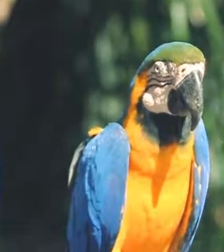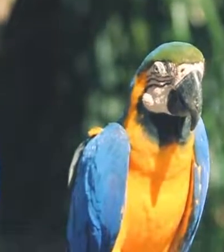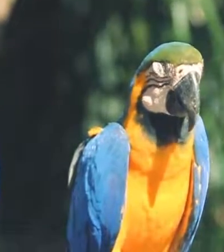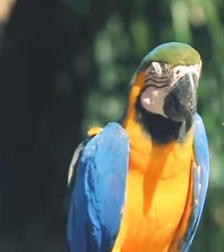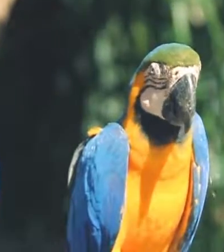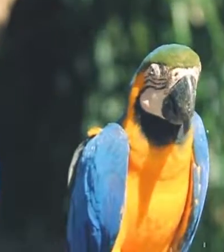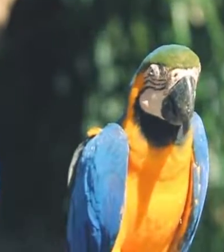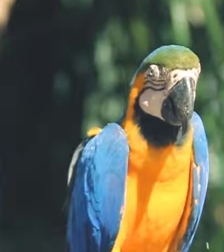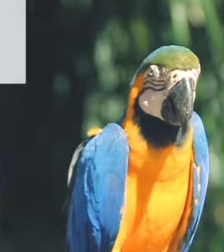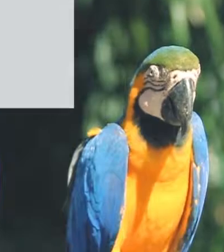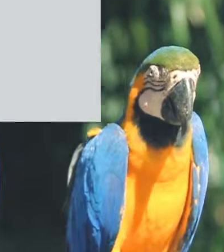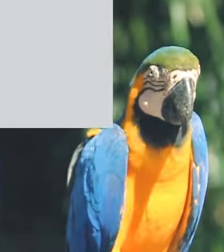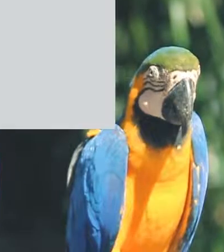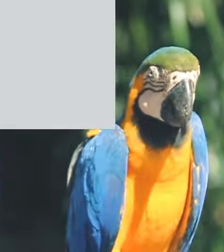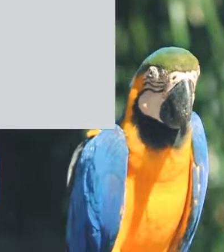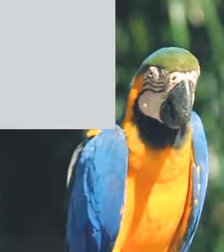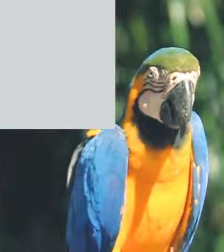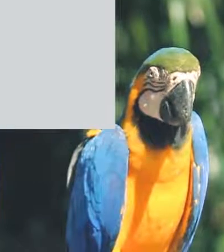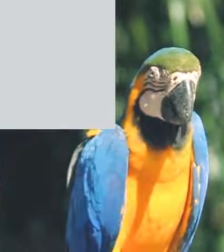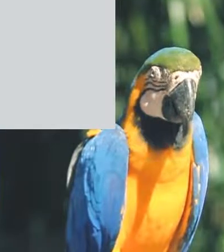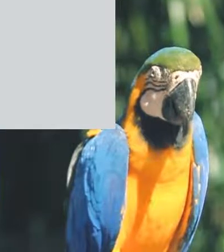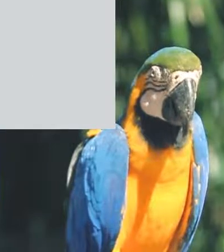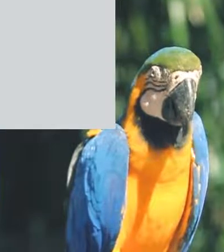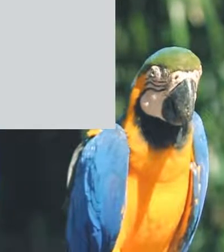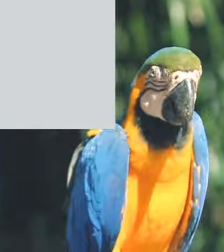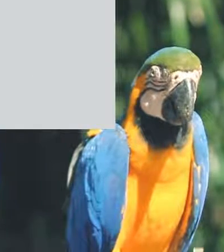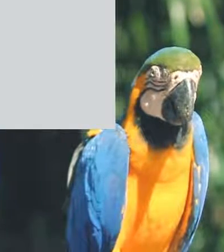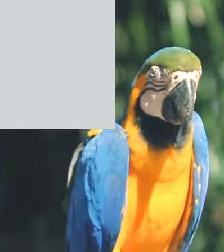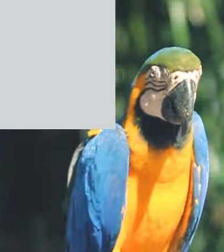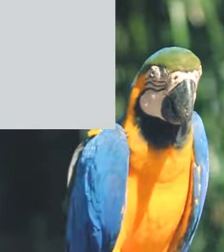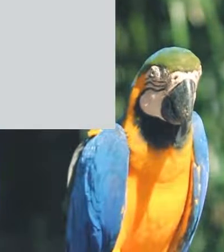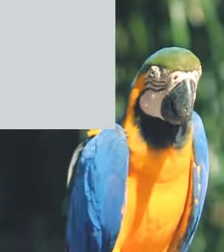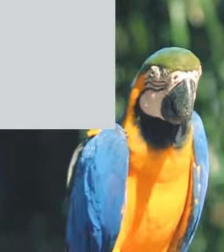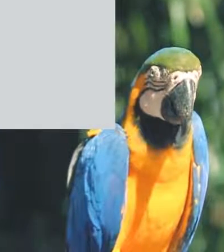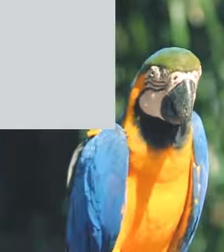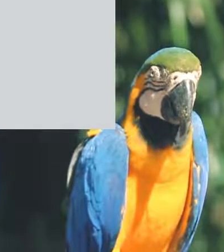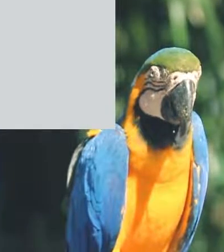Assembleia Legislativa de Mato Grosso do Sul.